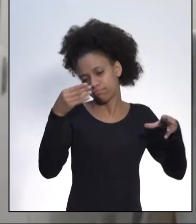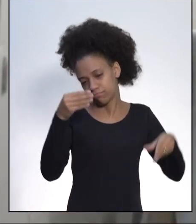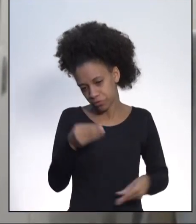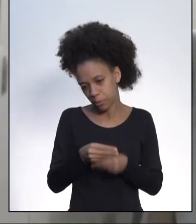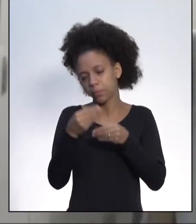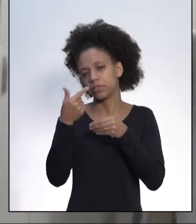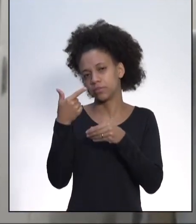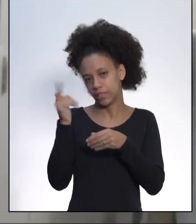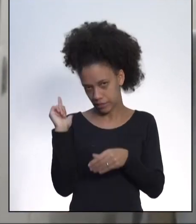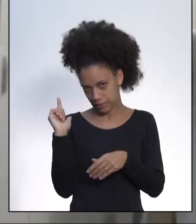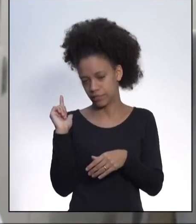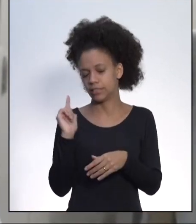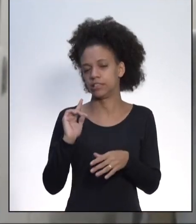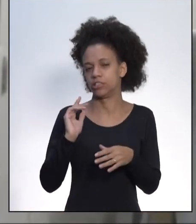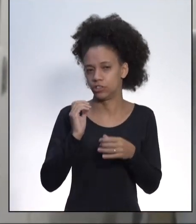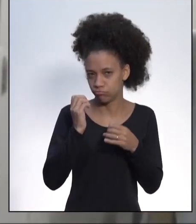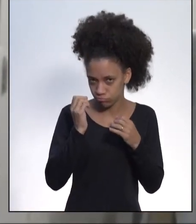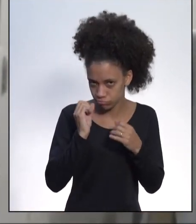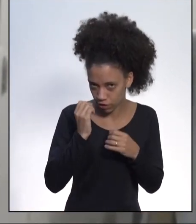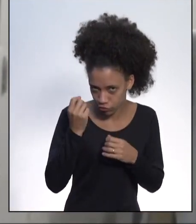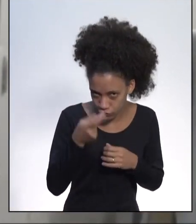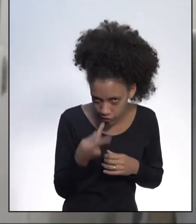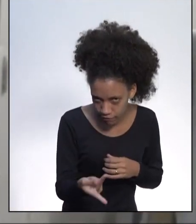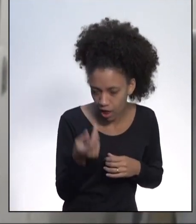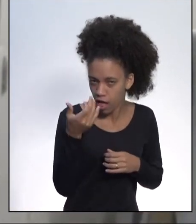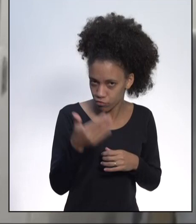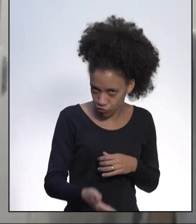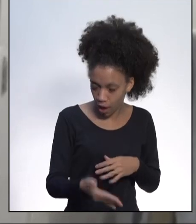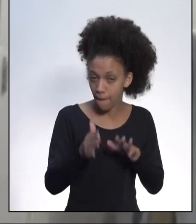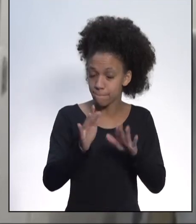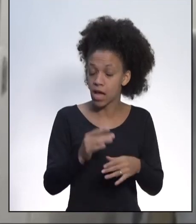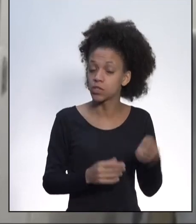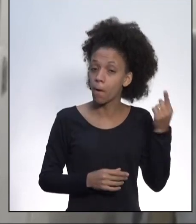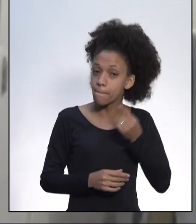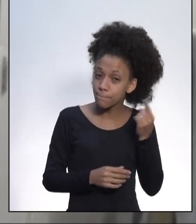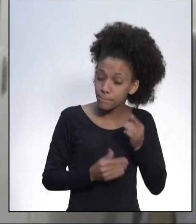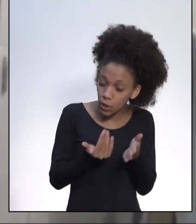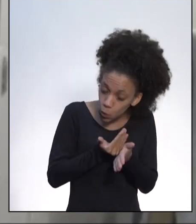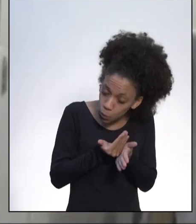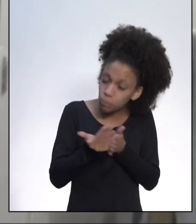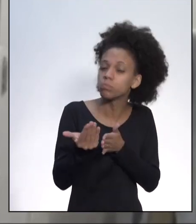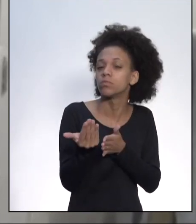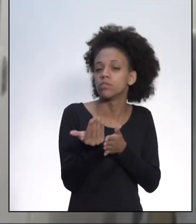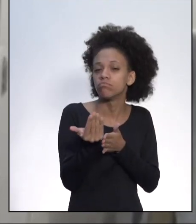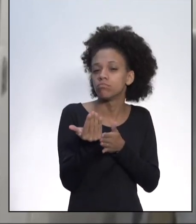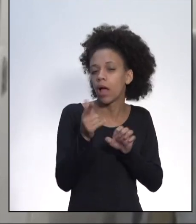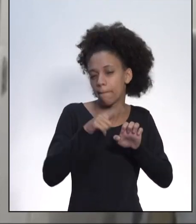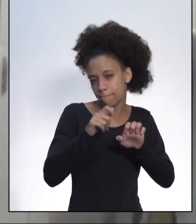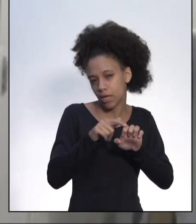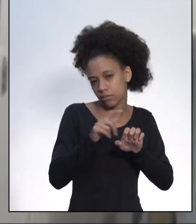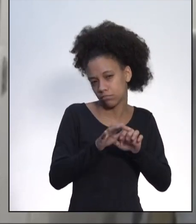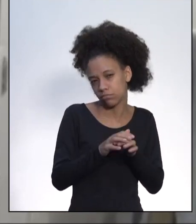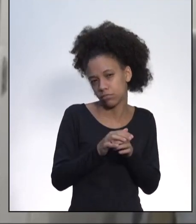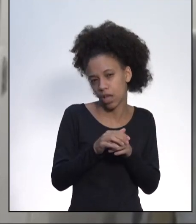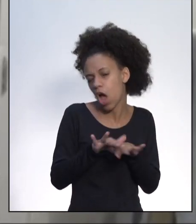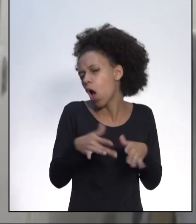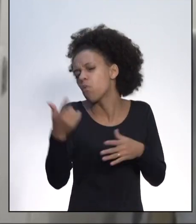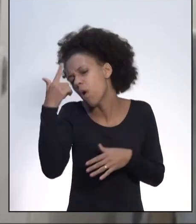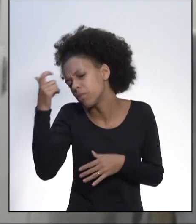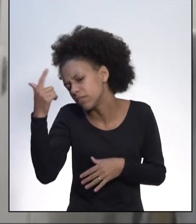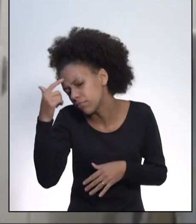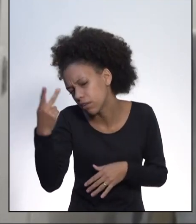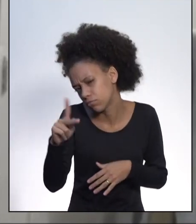um pouquinho mais cedo. O primeiro passo para empreender é: qual a ideia que você